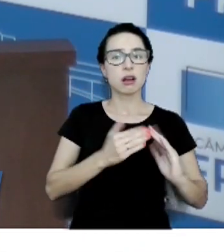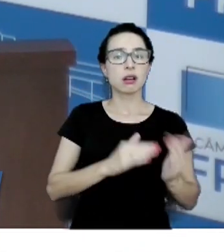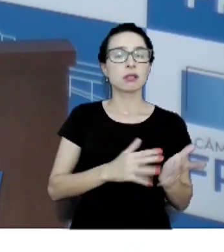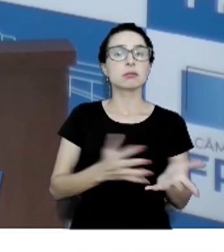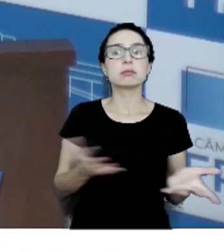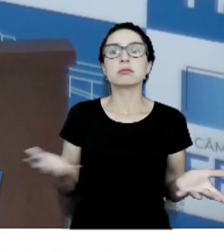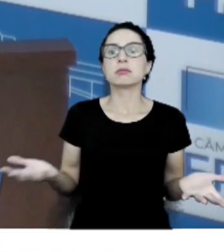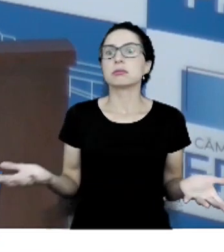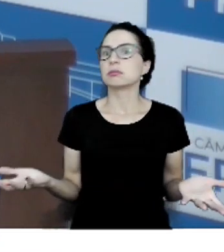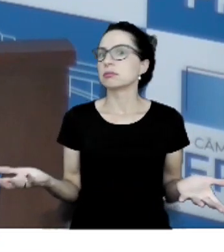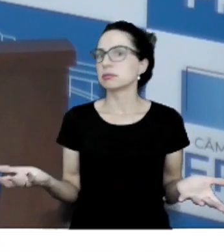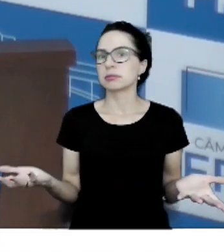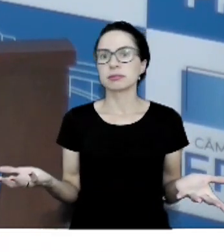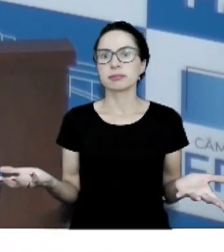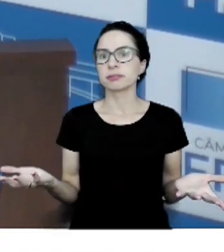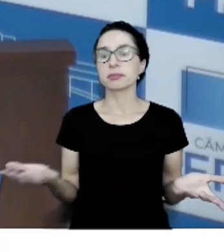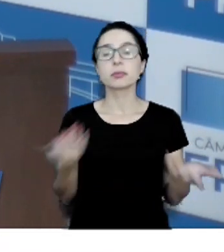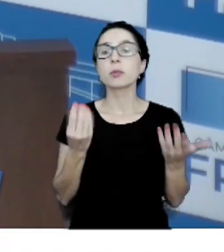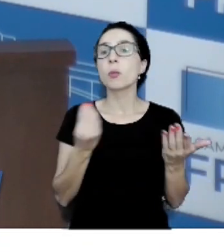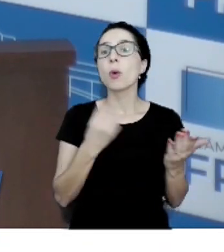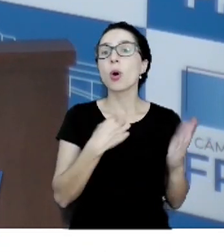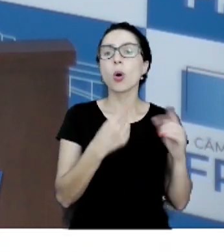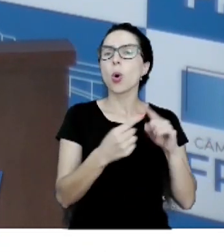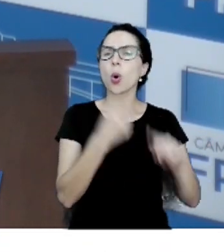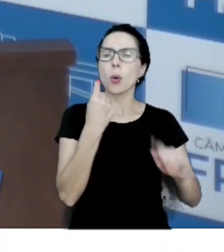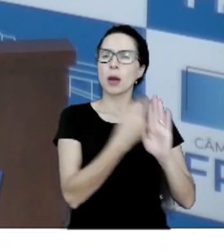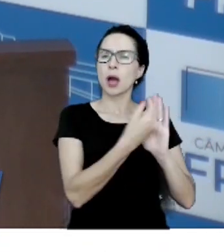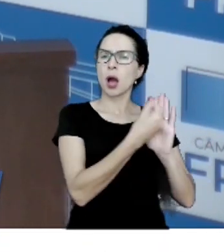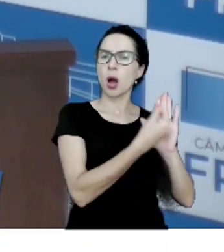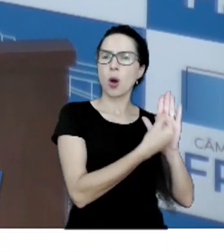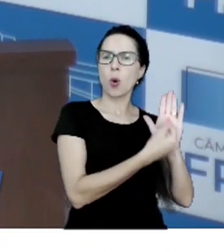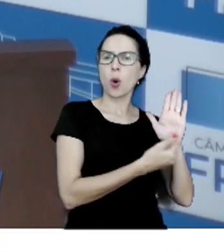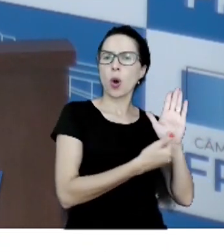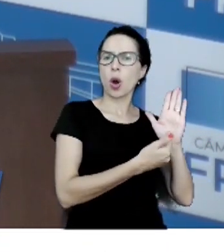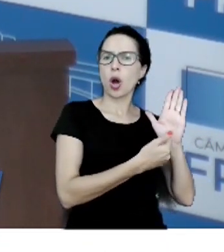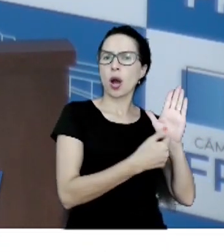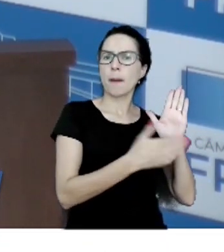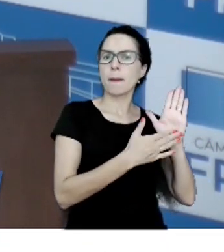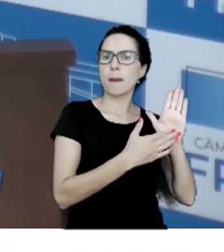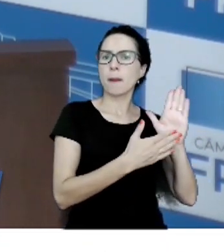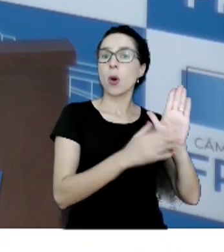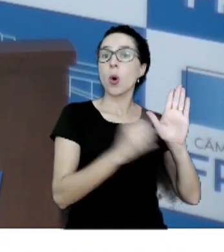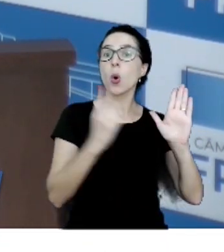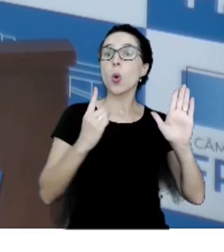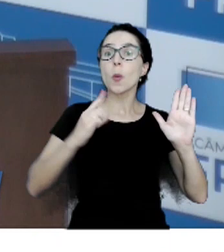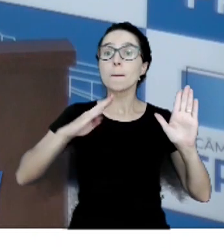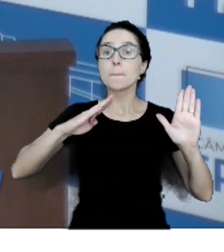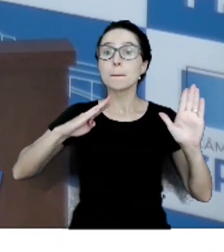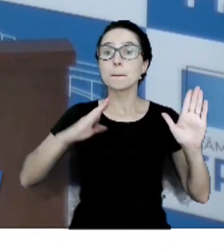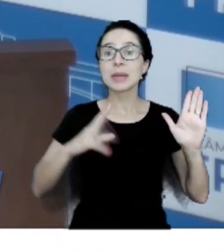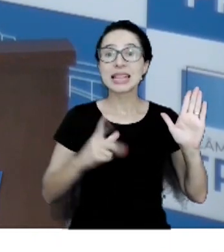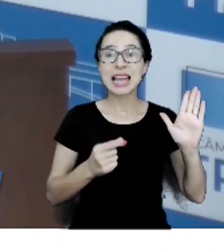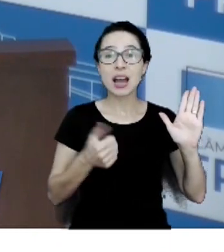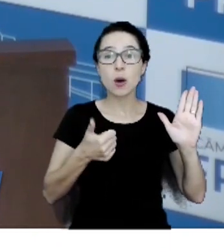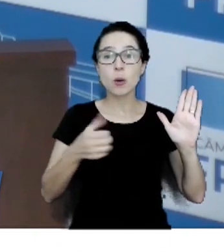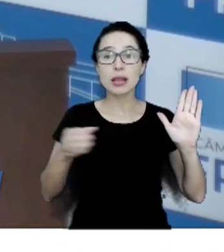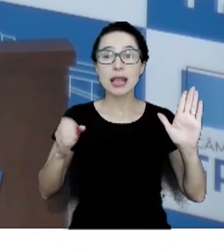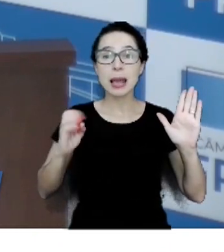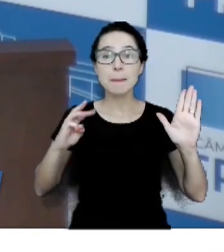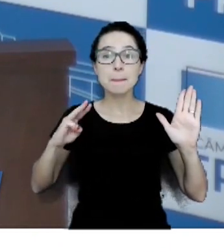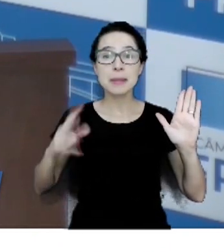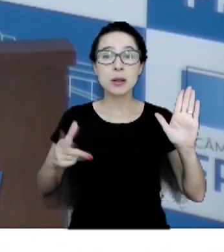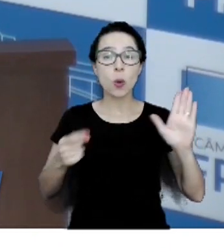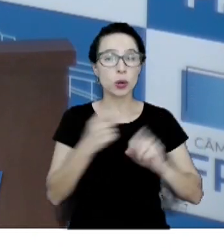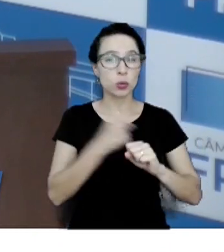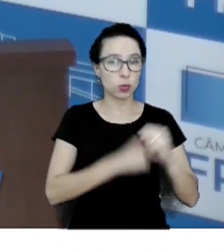não justifica num orçamento realizado de 1 bilhão e 100 milhões de reais no ano